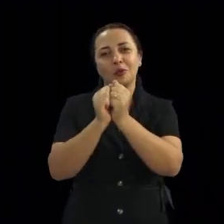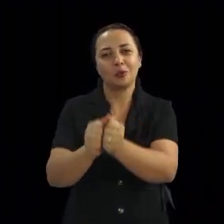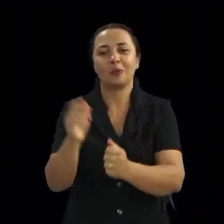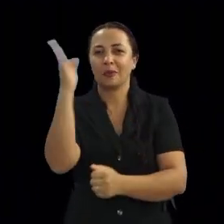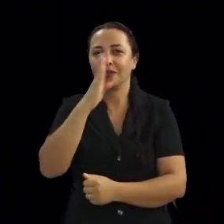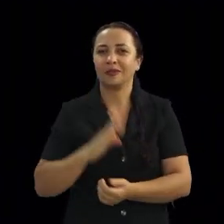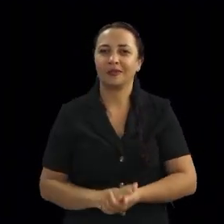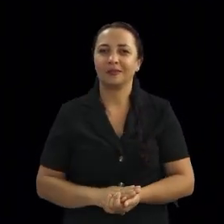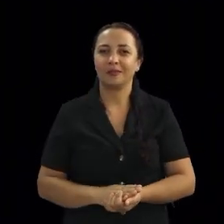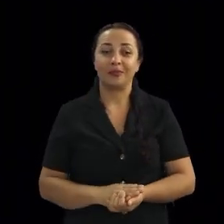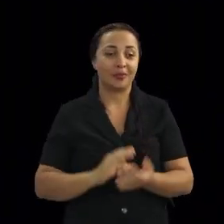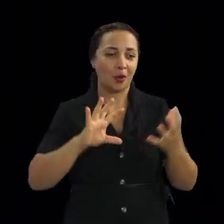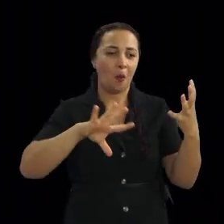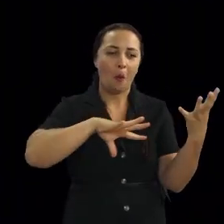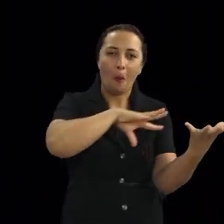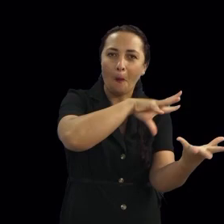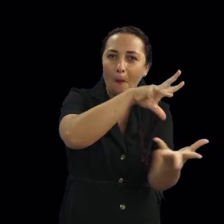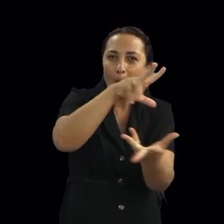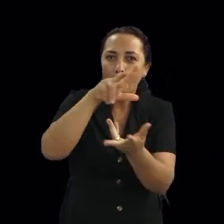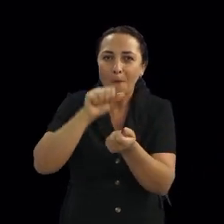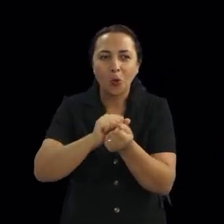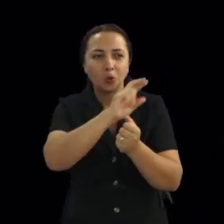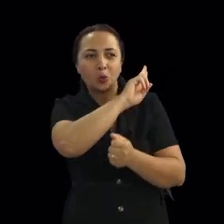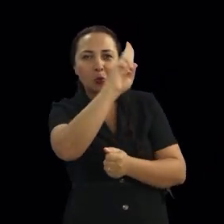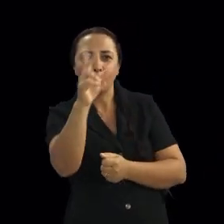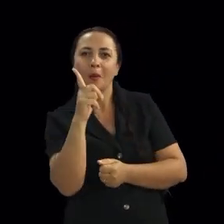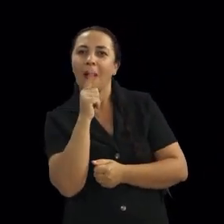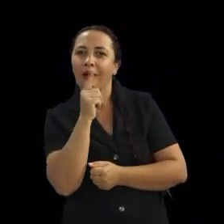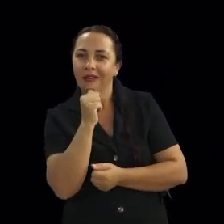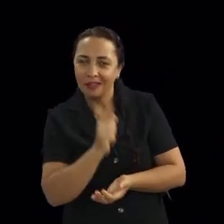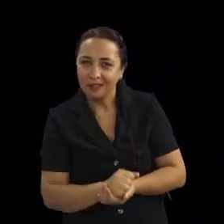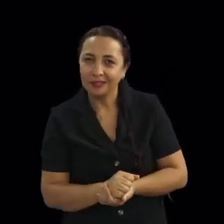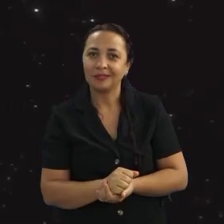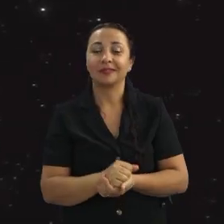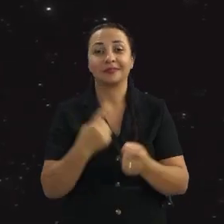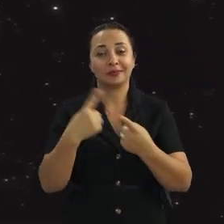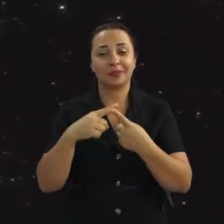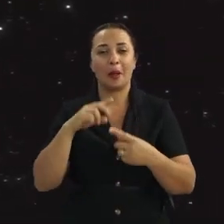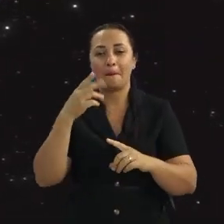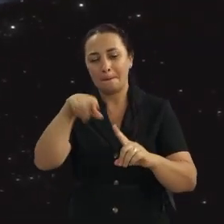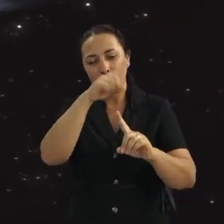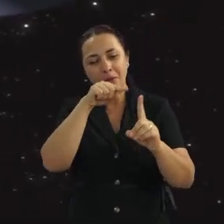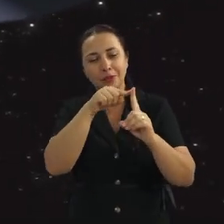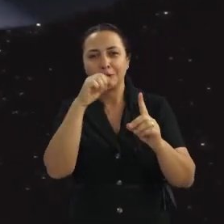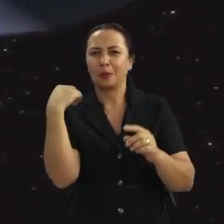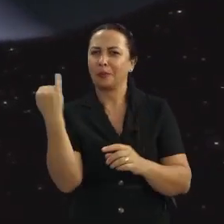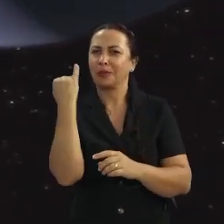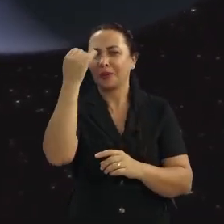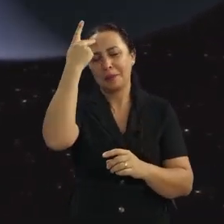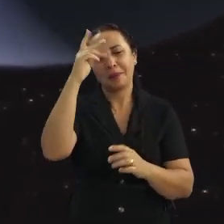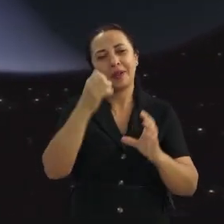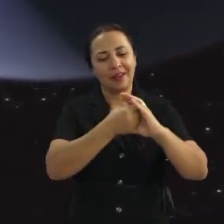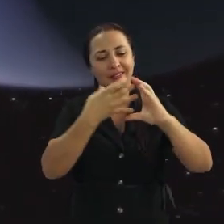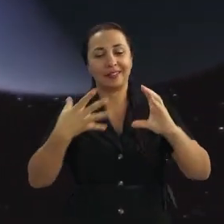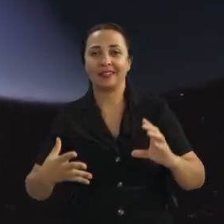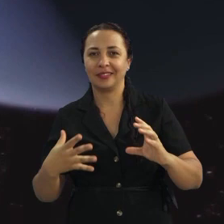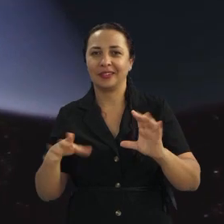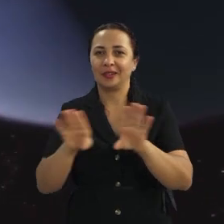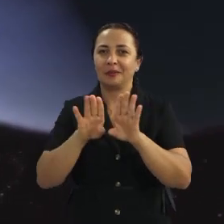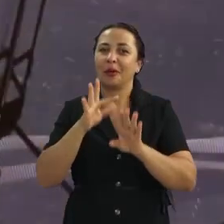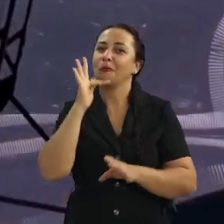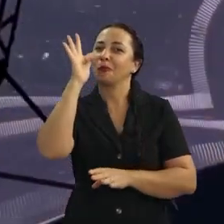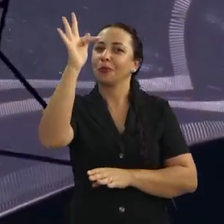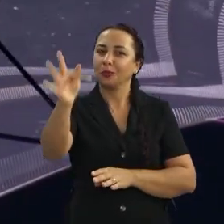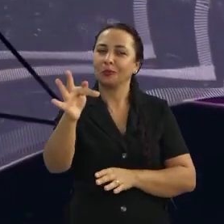por outras vezes do mundo da água o planeta é considerado um dos alvos principais para caracterização